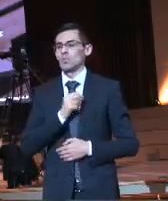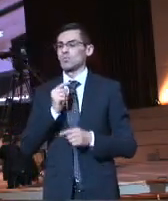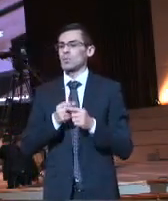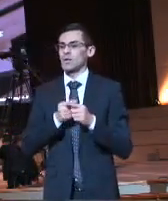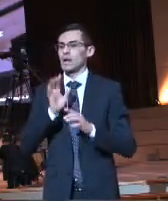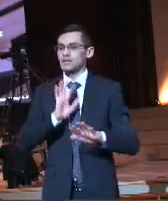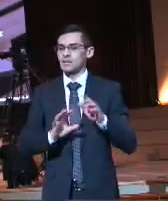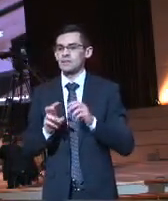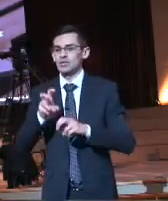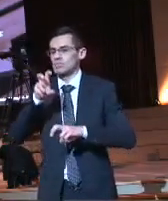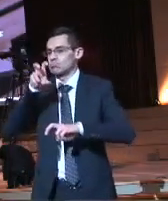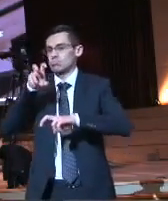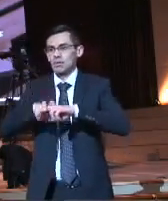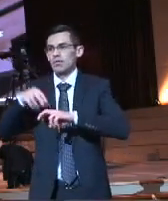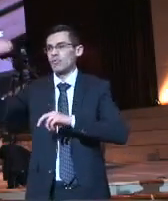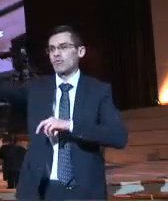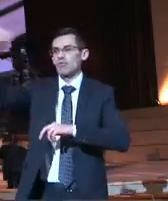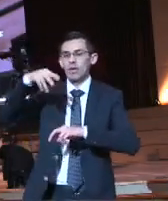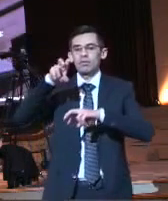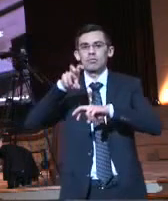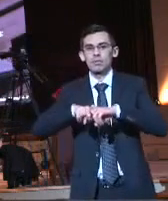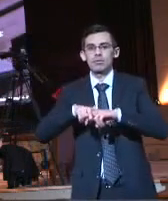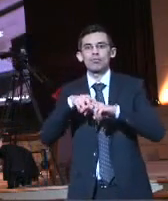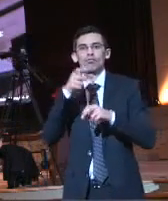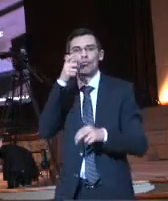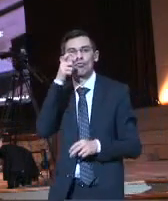você sentar num banco de uma igreja e ouvir um pregador,